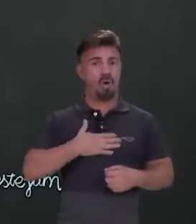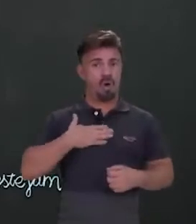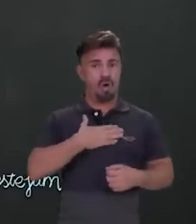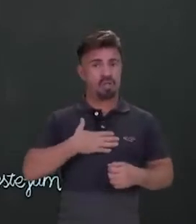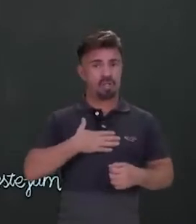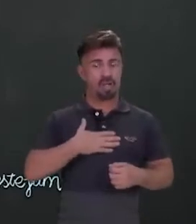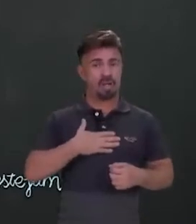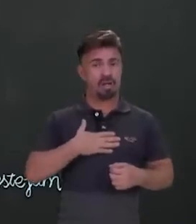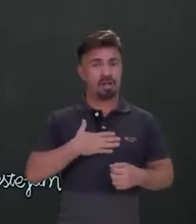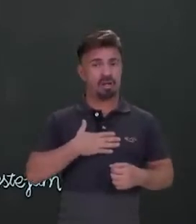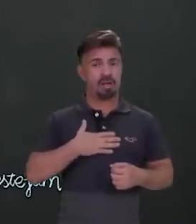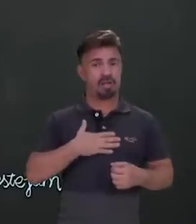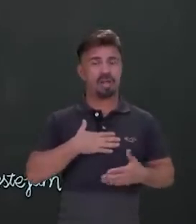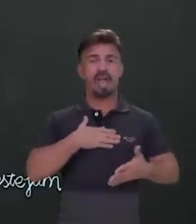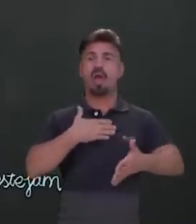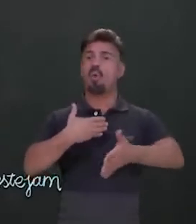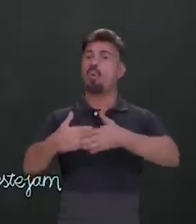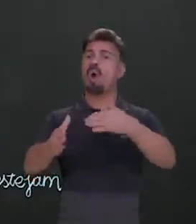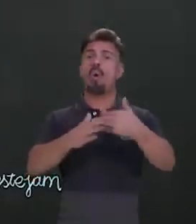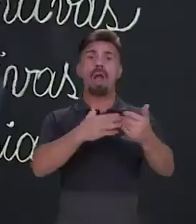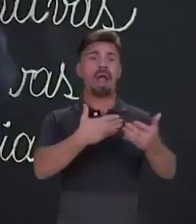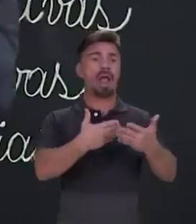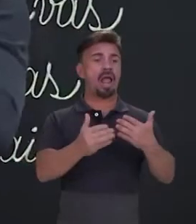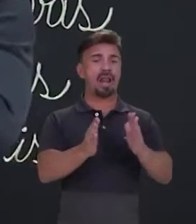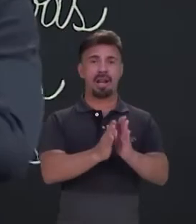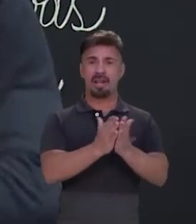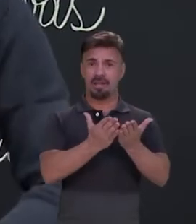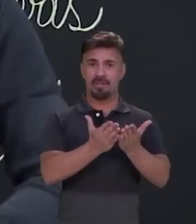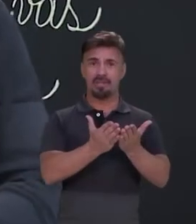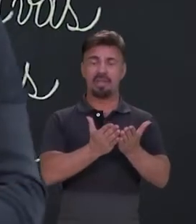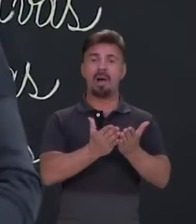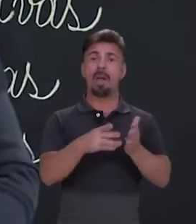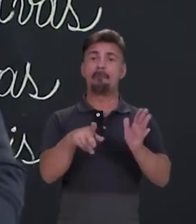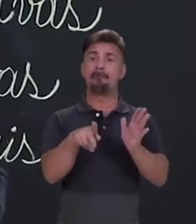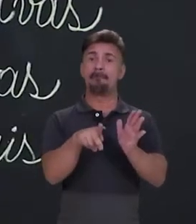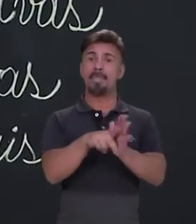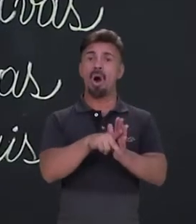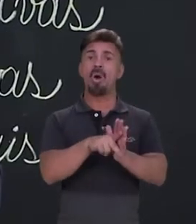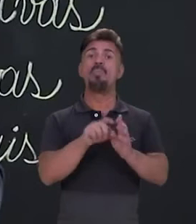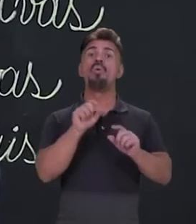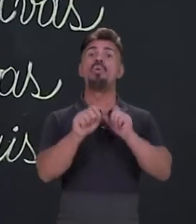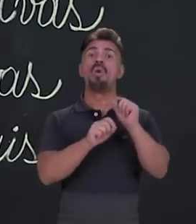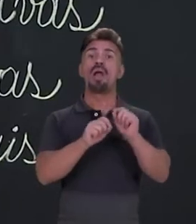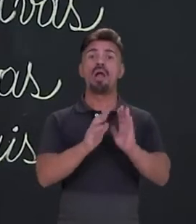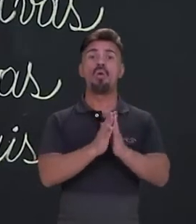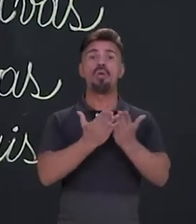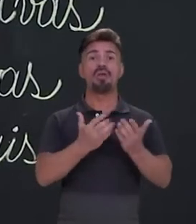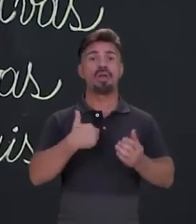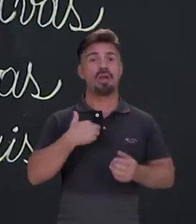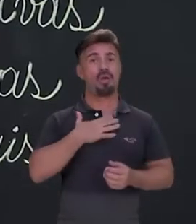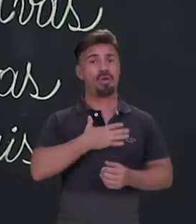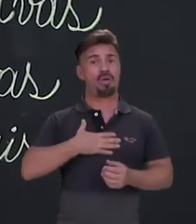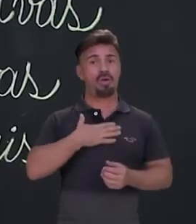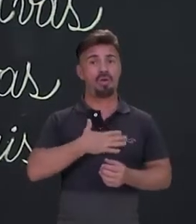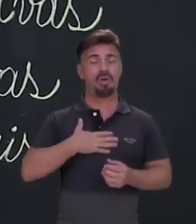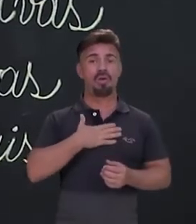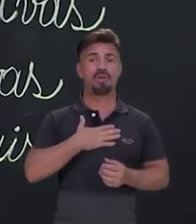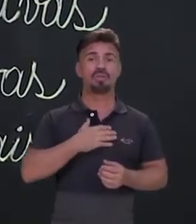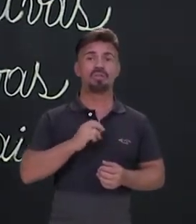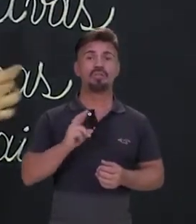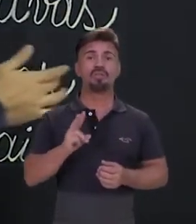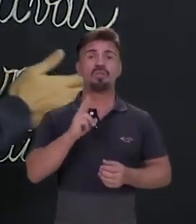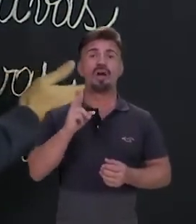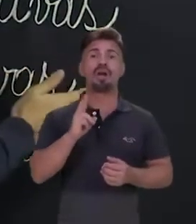estou restringindo que não é qualquer livro, eu estou especificando o livro, nesse caso, é uma oração subordinada de